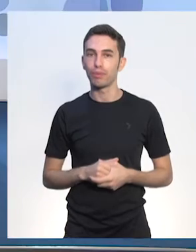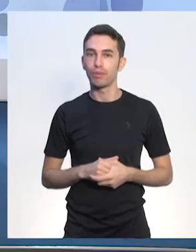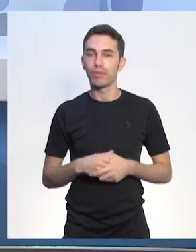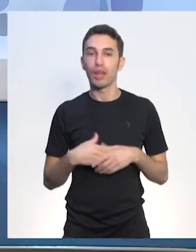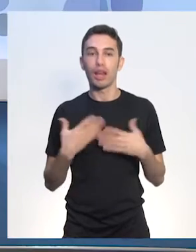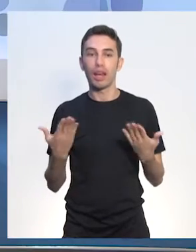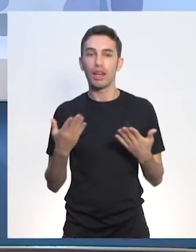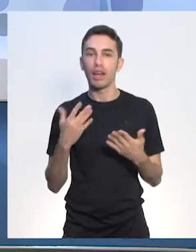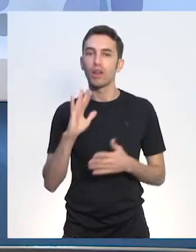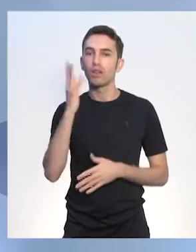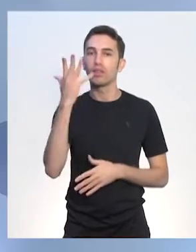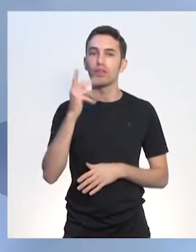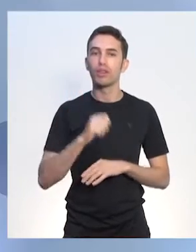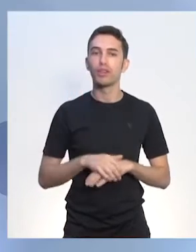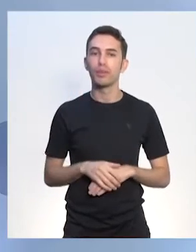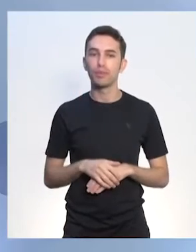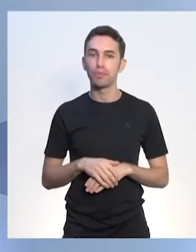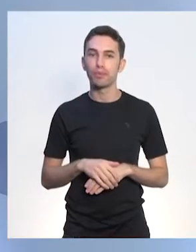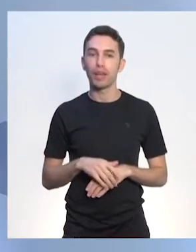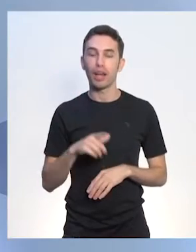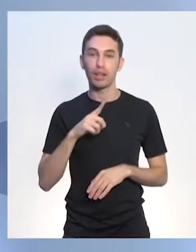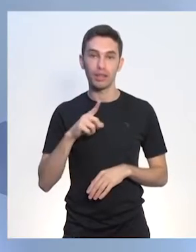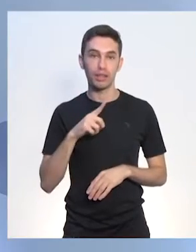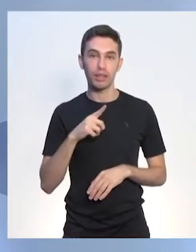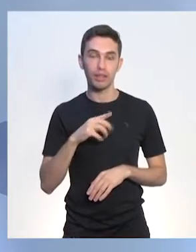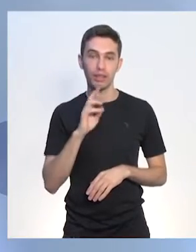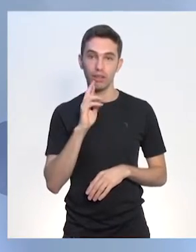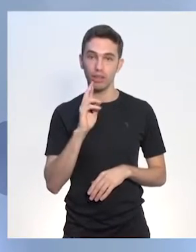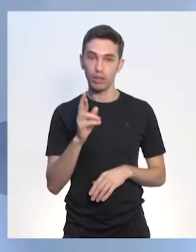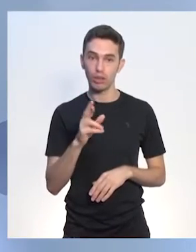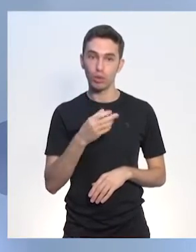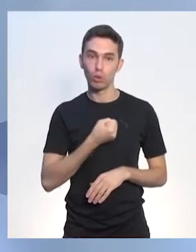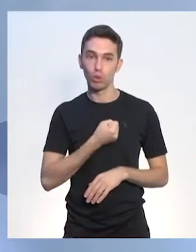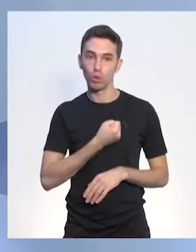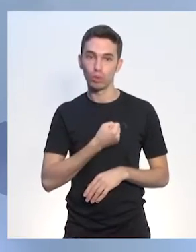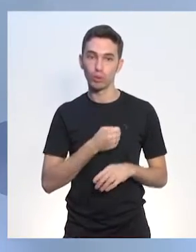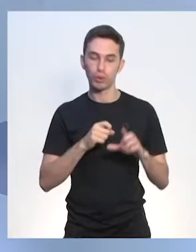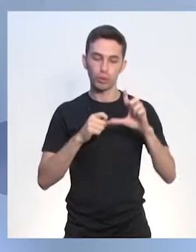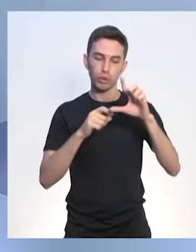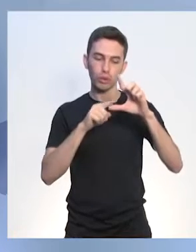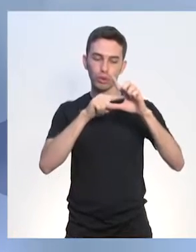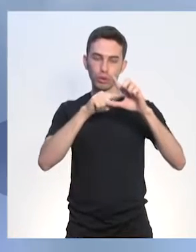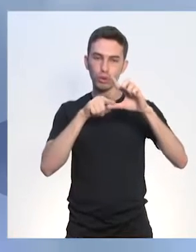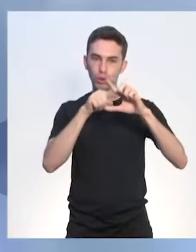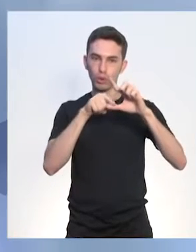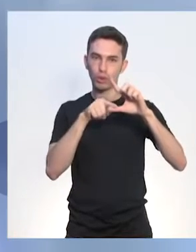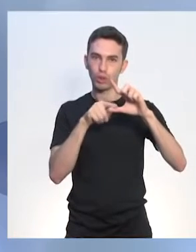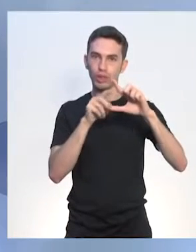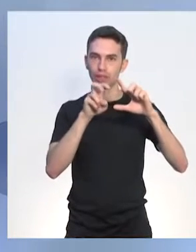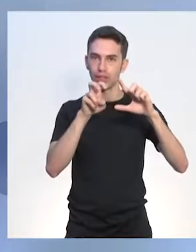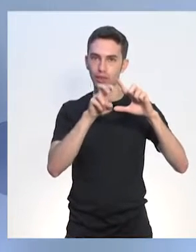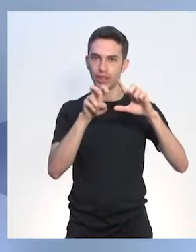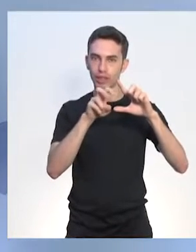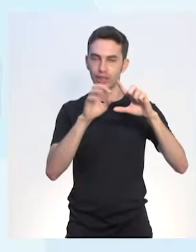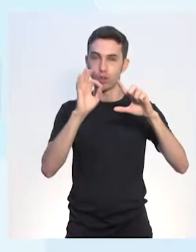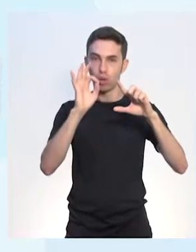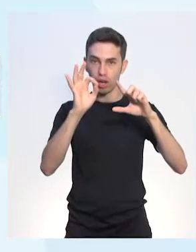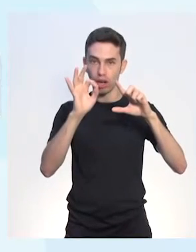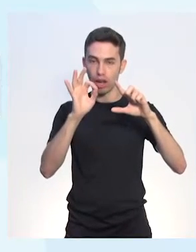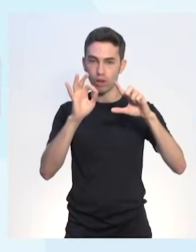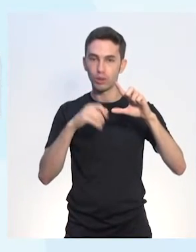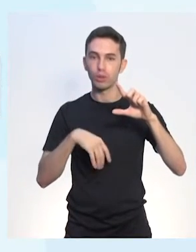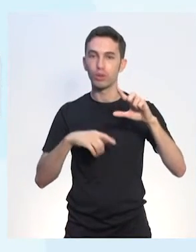que acontecia aqui? Ele fornecia 2 valores de ângulos. Então, a gente tem